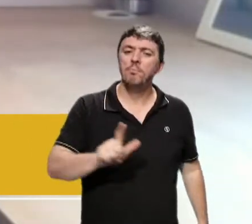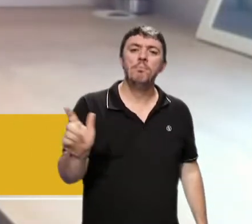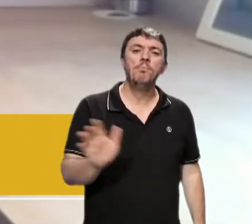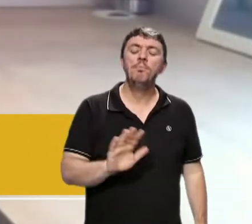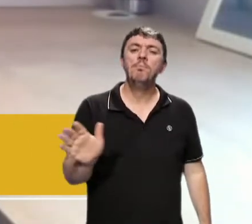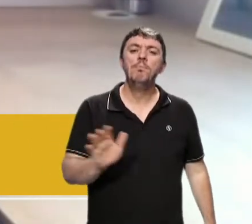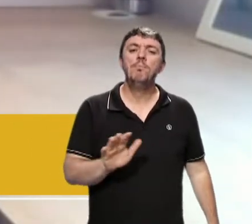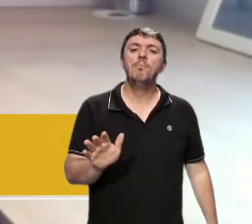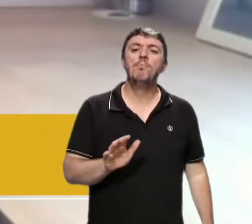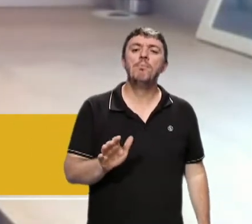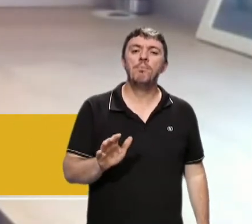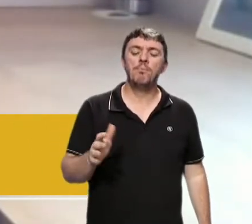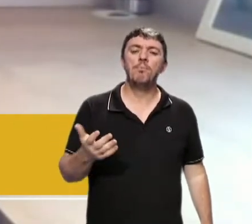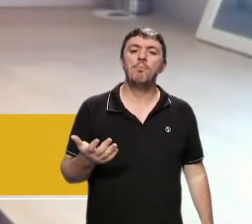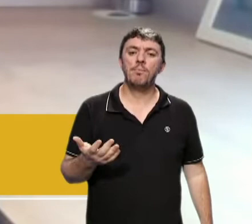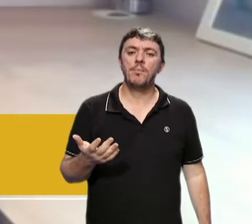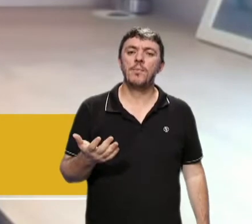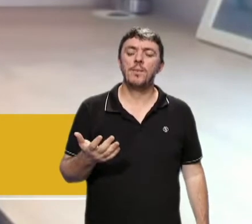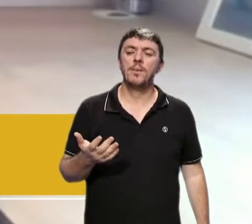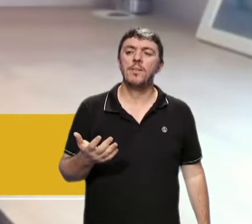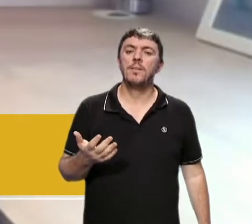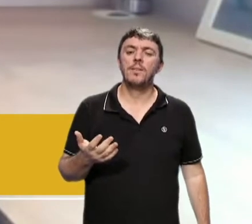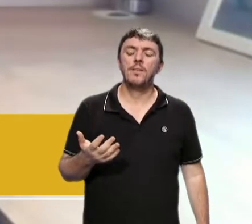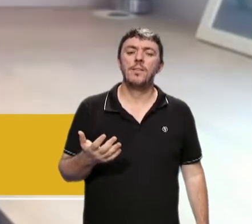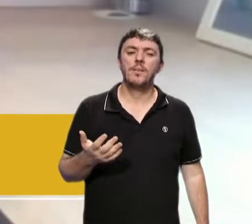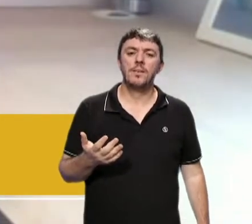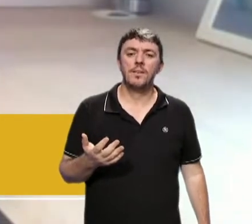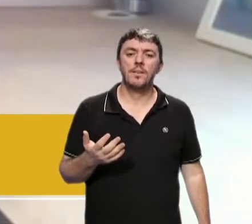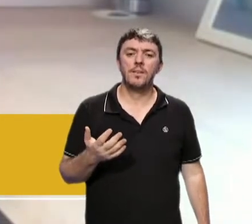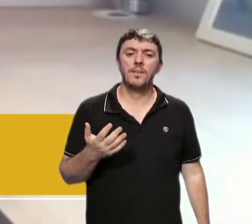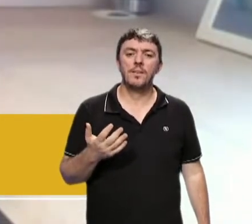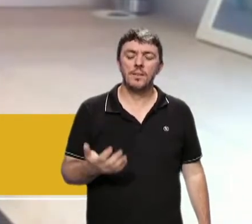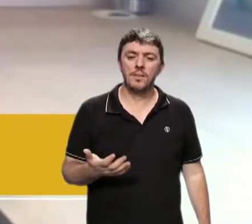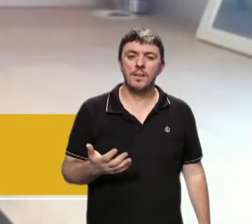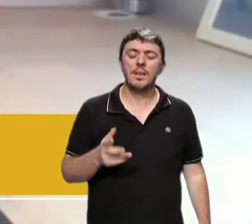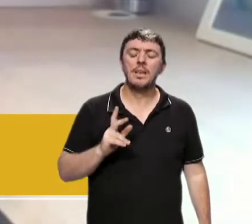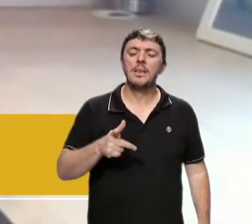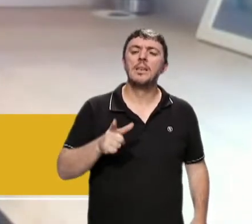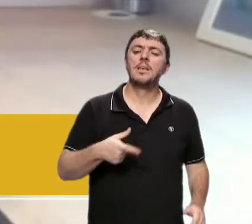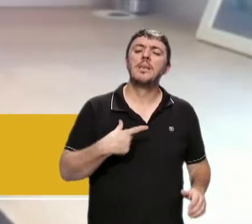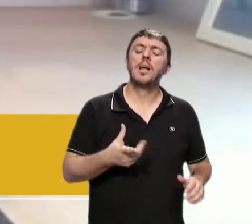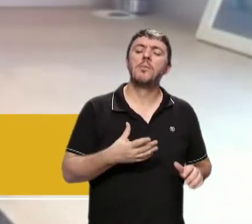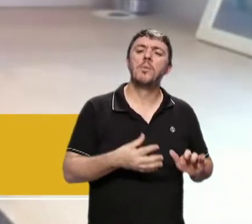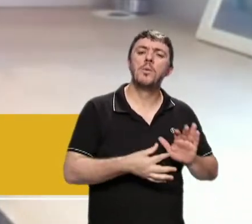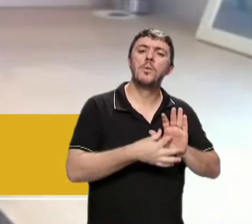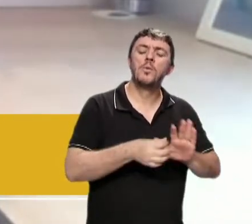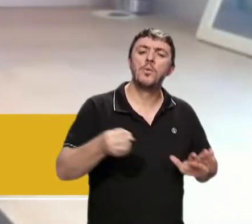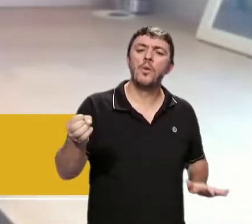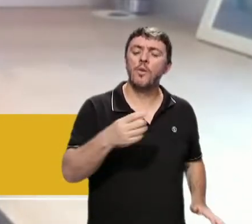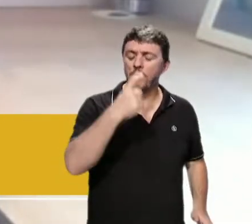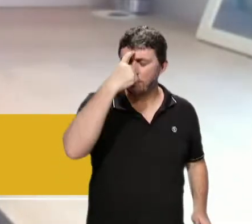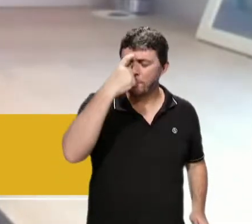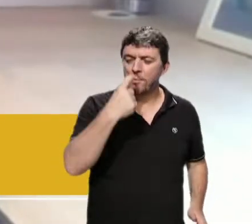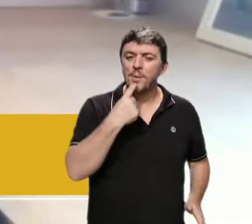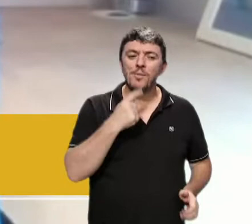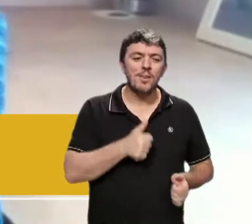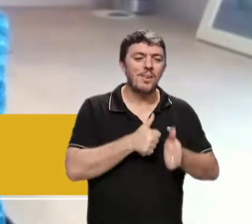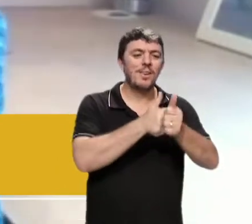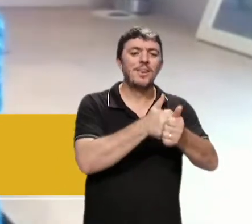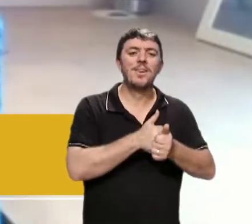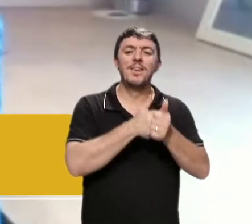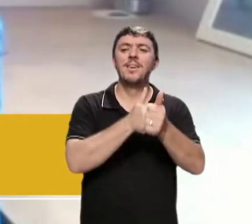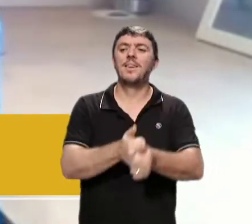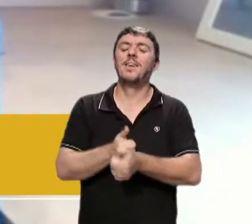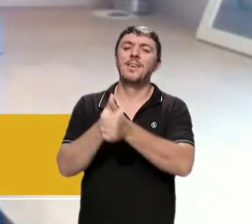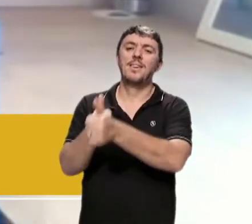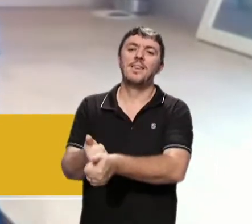foi o que aconteceu com esse caso do Recomendamos, né? Que ele está sempre sugerindo novos perfis para você seguir novas pessoas,